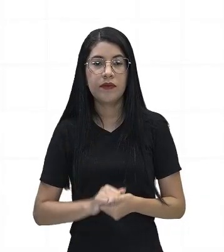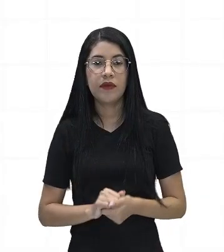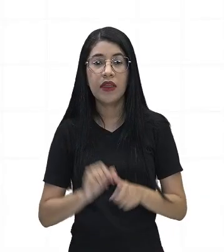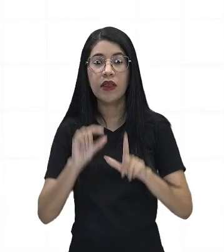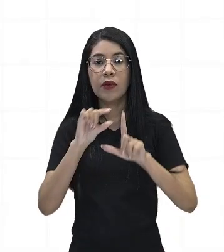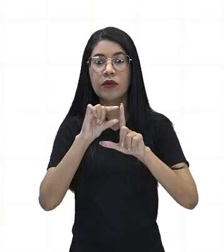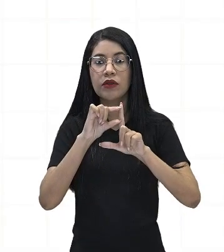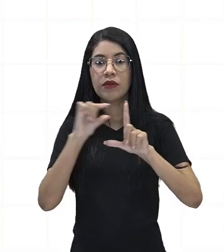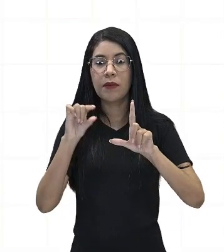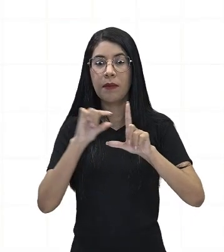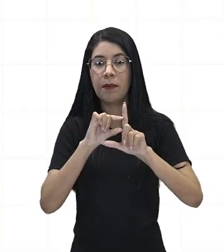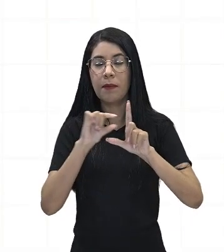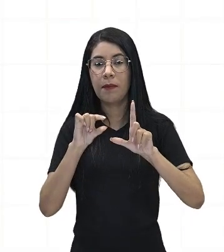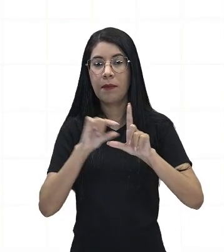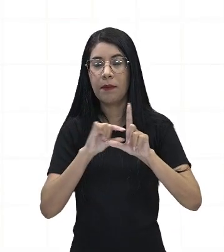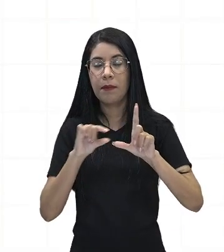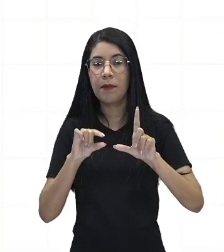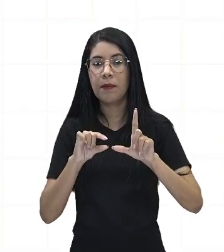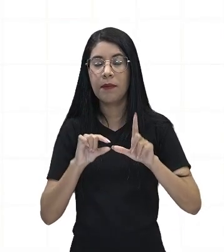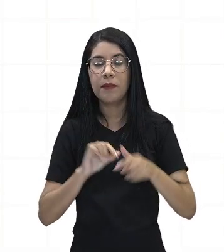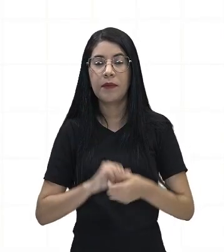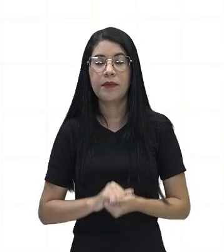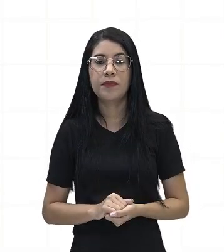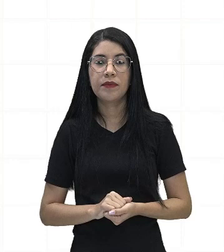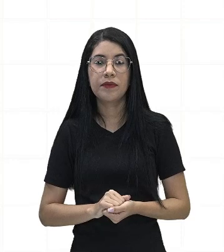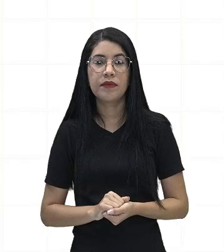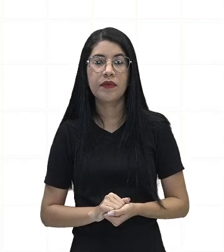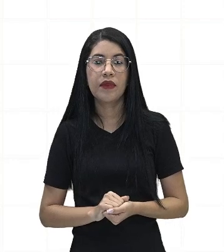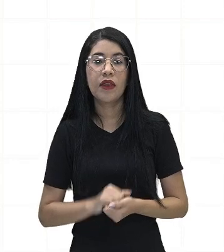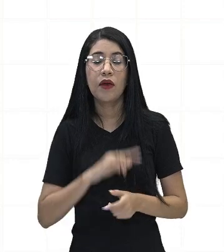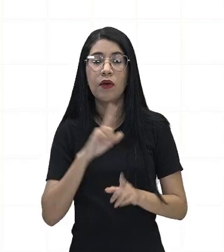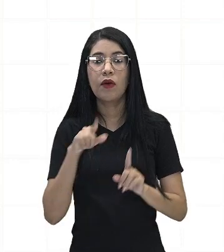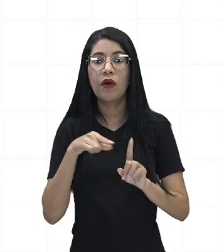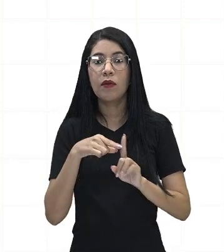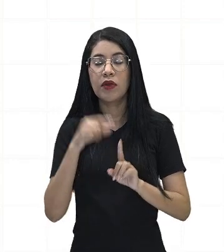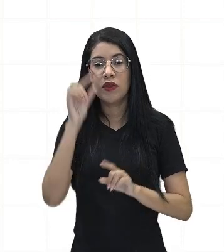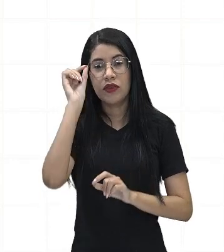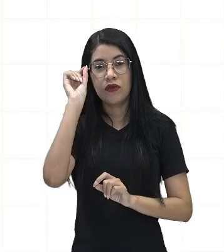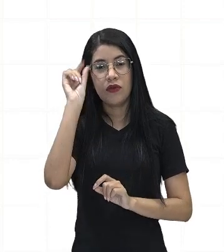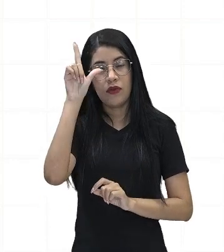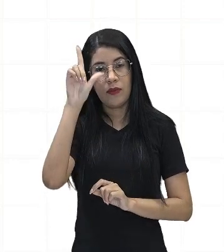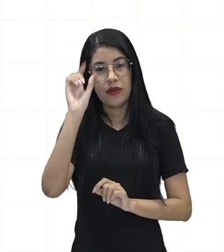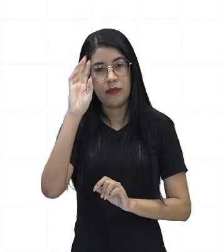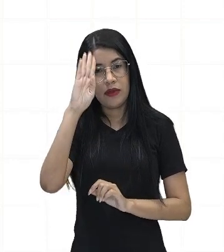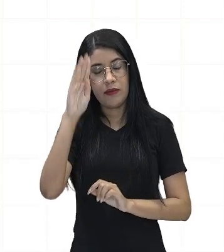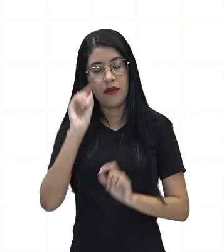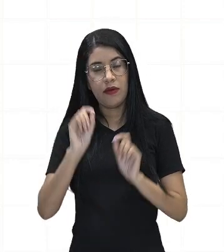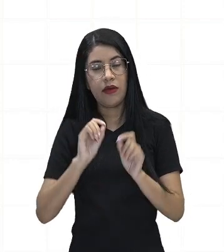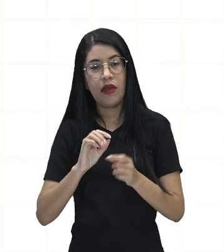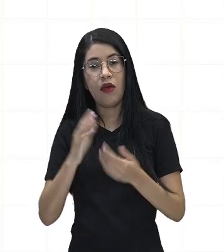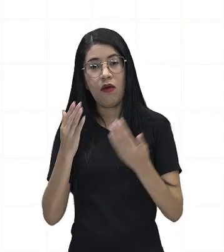barras? Vamos falar aí, destacando o gráfico de barras, que tem como objetivo comparar os dados